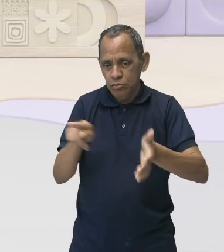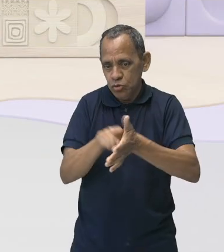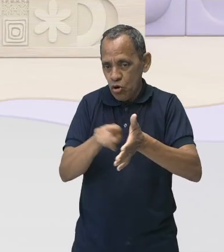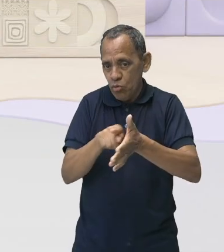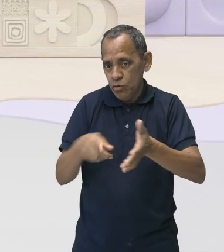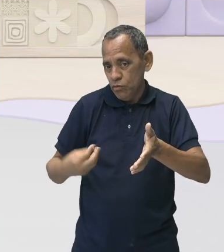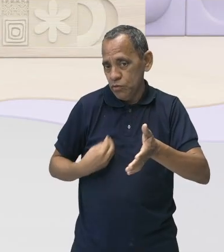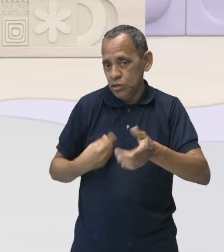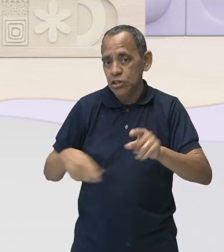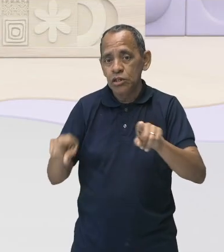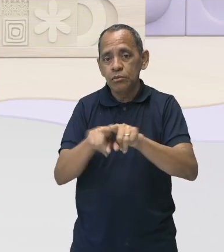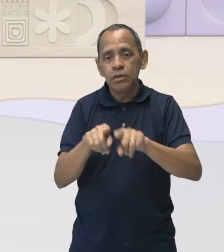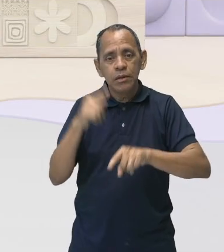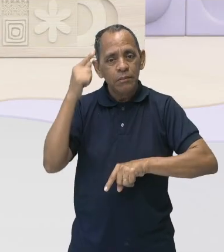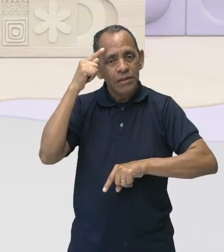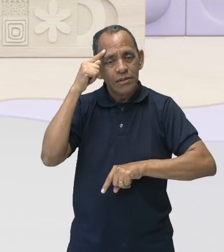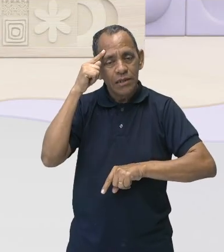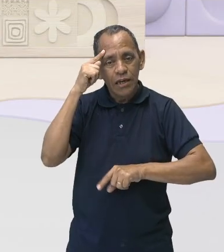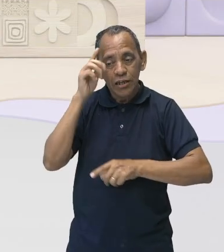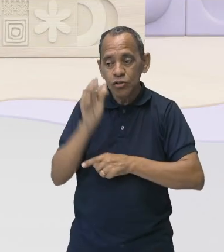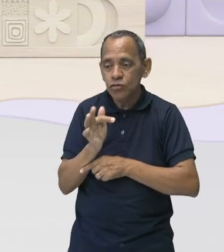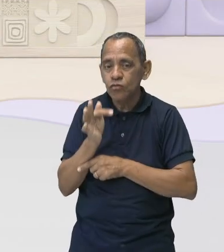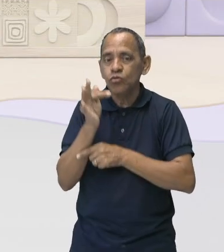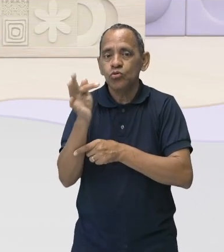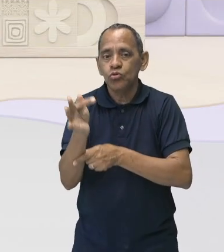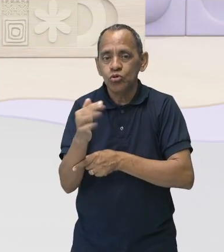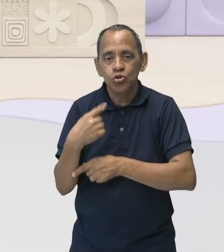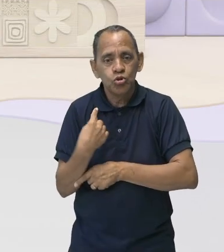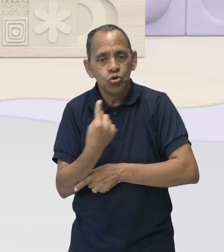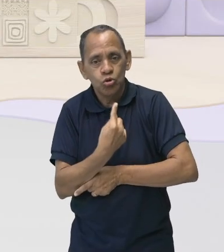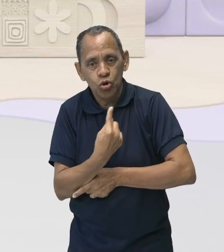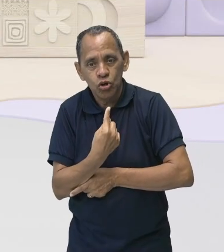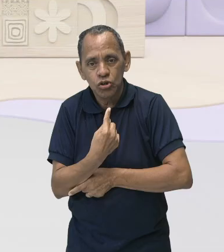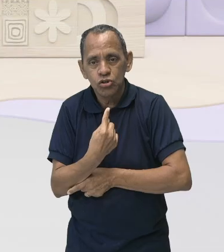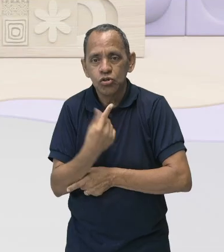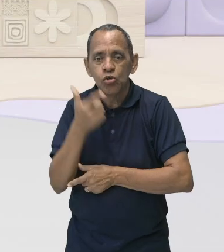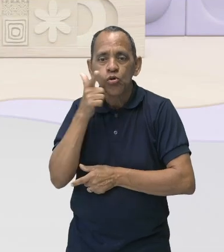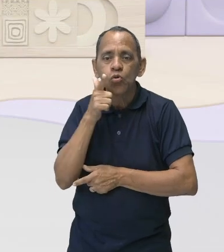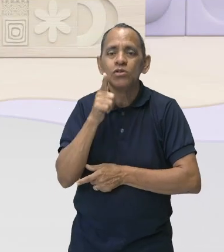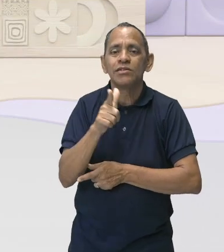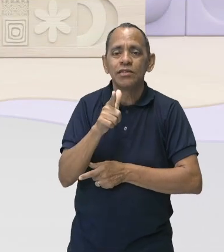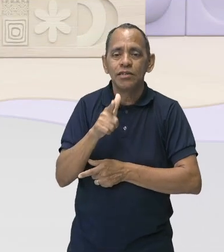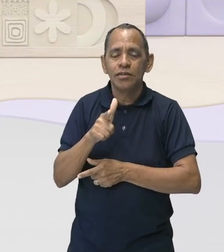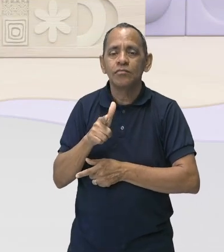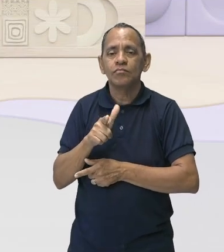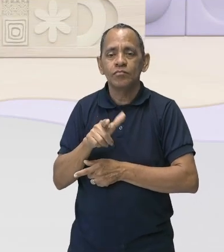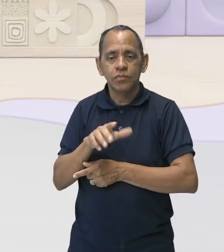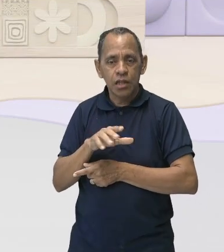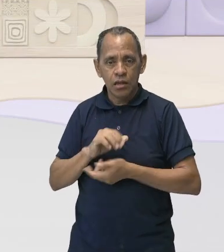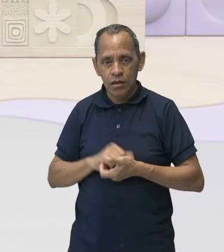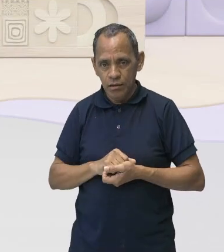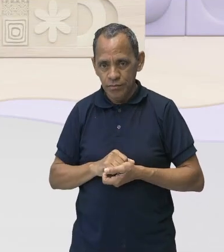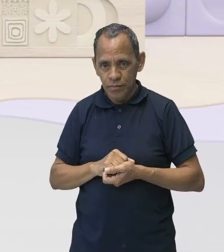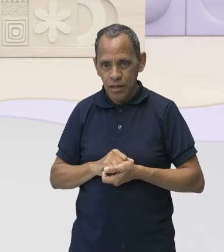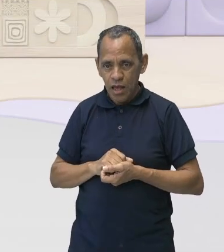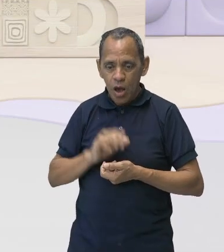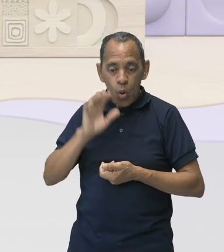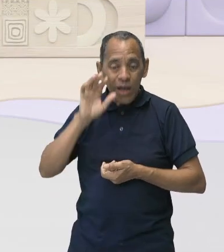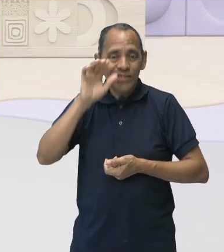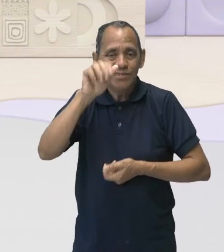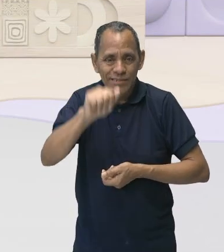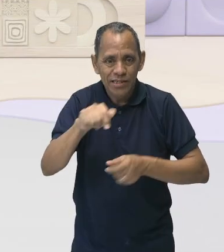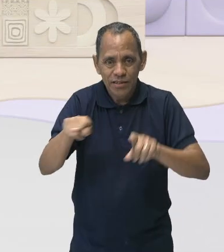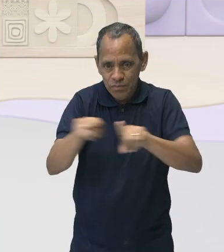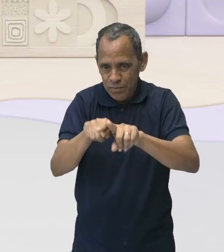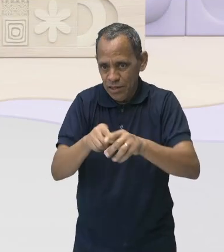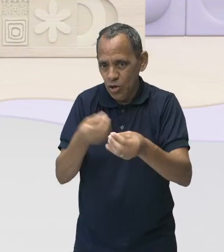é pensar que, no final das contas, nós vamos caminhar, nós vamos buscar a implementação de um projeto de